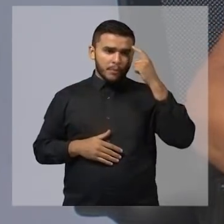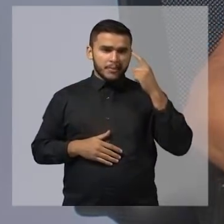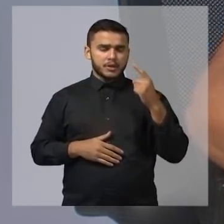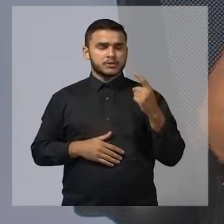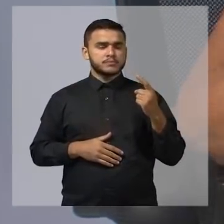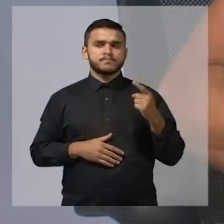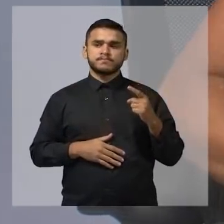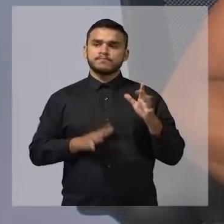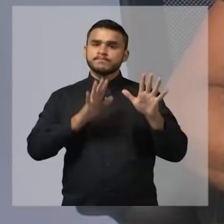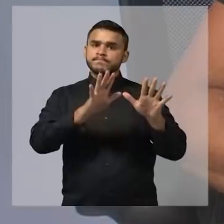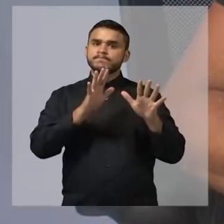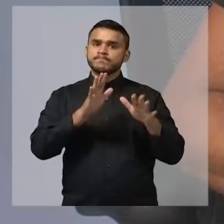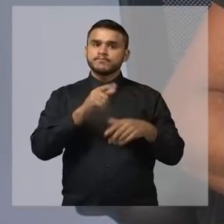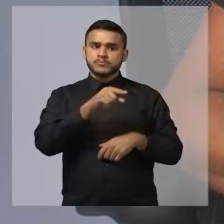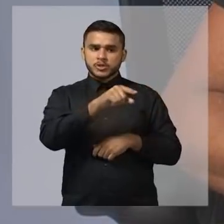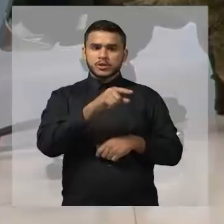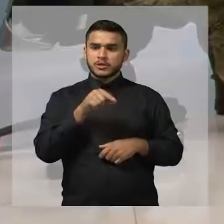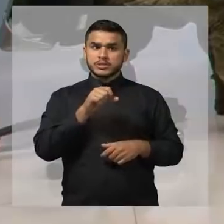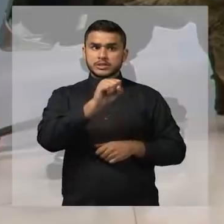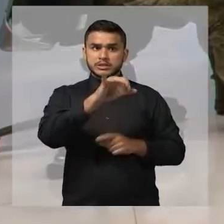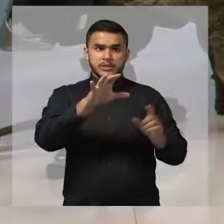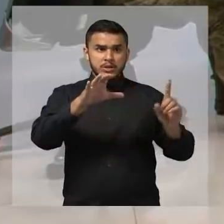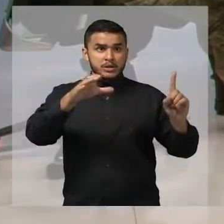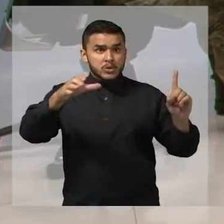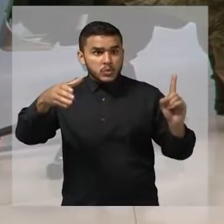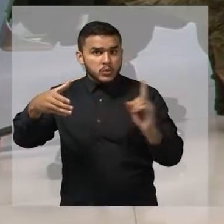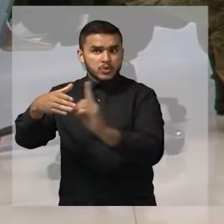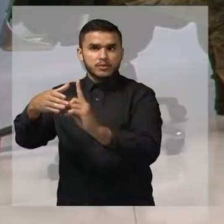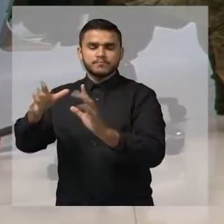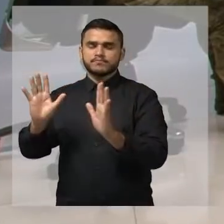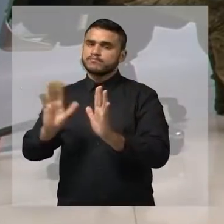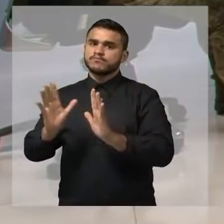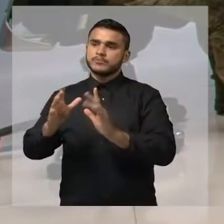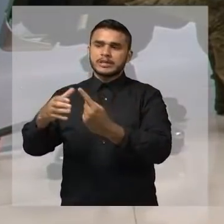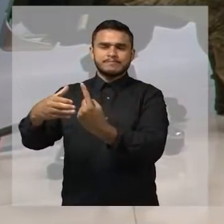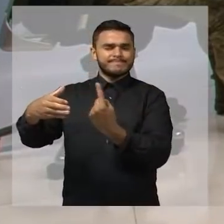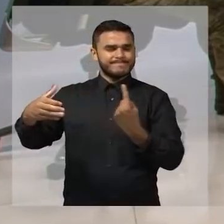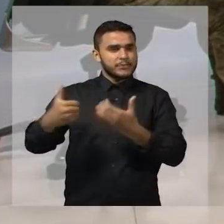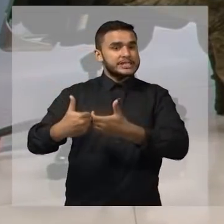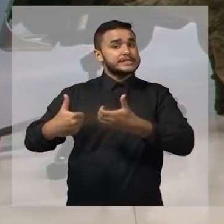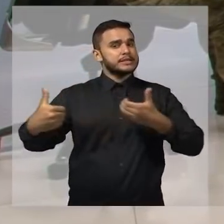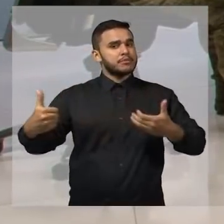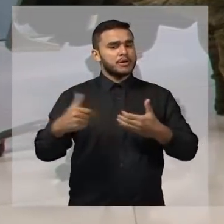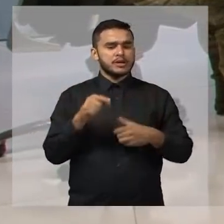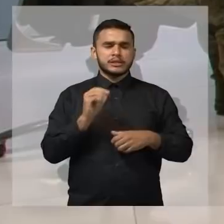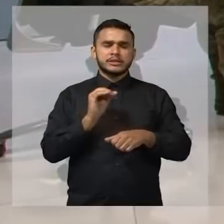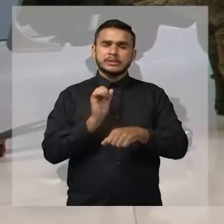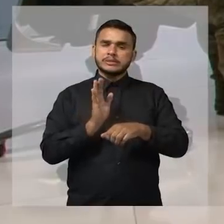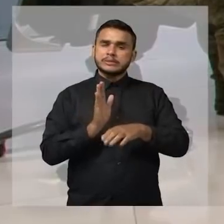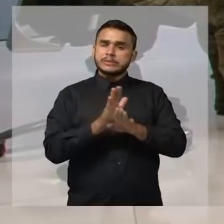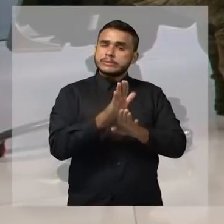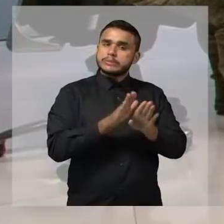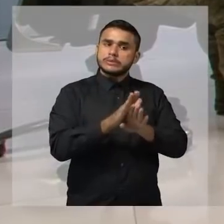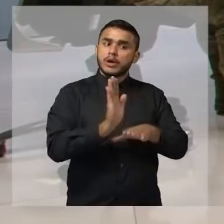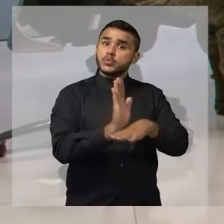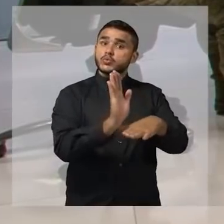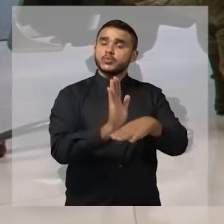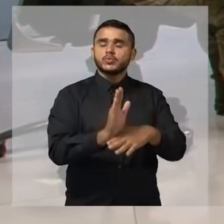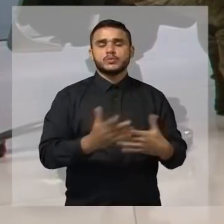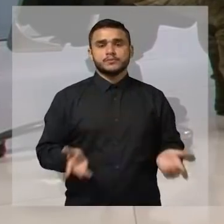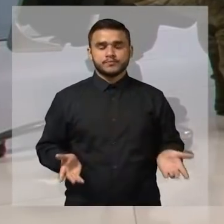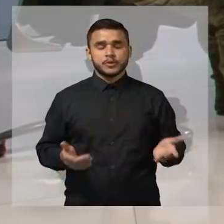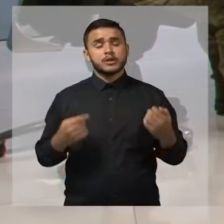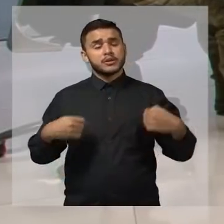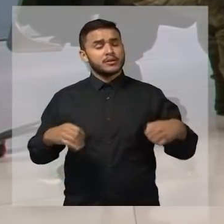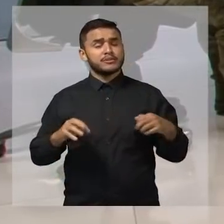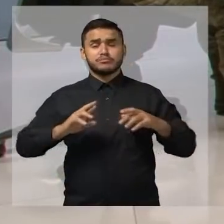ia evoluir. Então, às vezes você tem que dar uma segurada nele. Então, são vários fatores que realmente aí a gente tem que analisar, realmente a gente tem que analisar